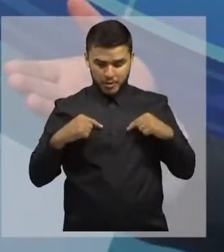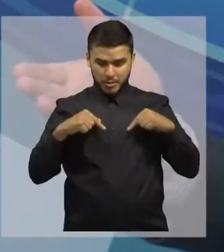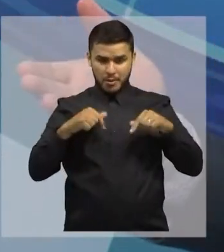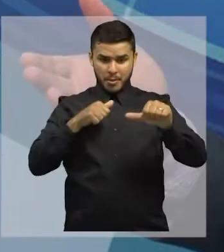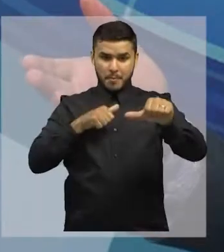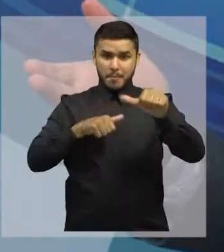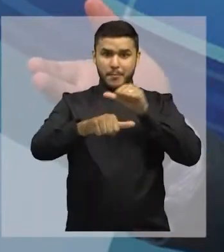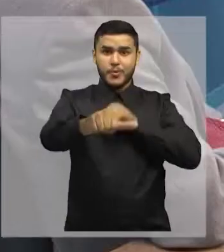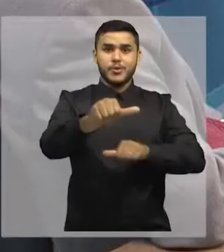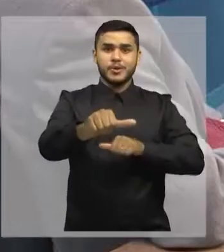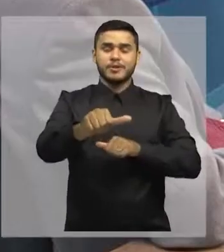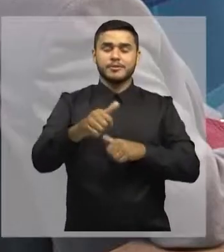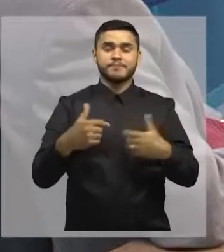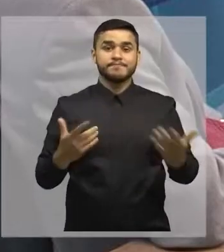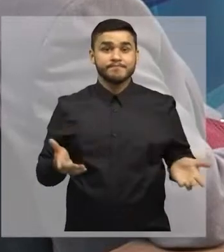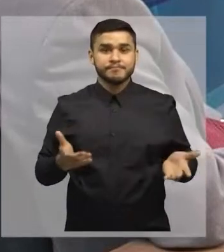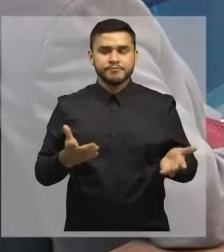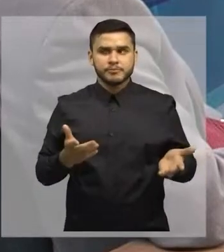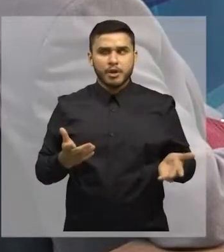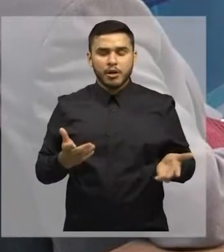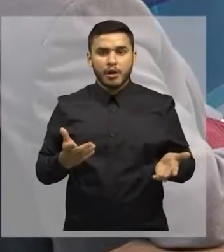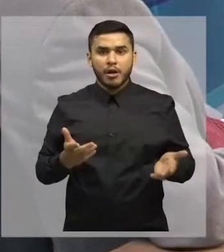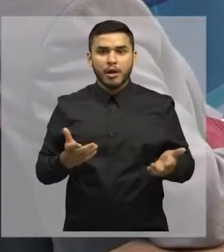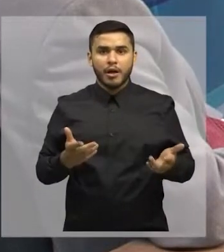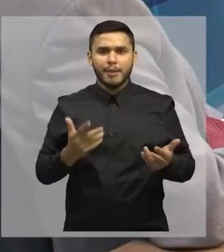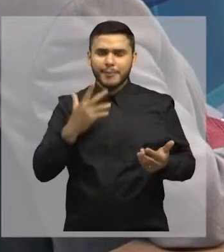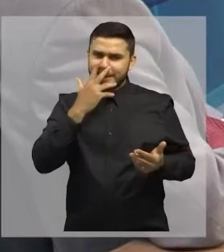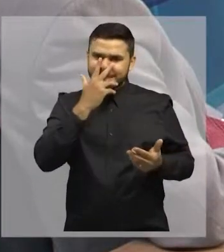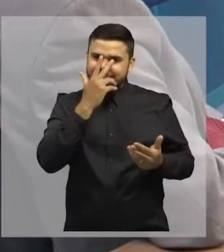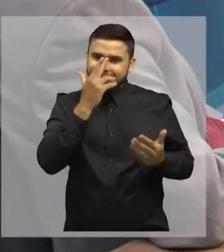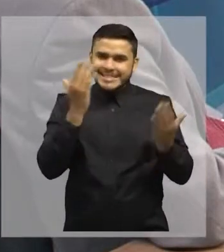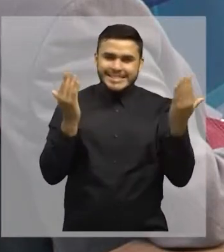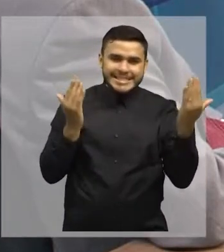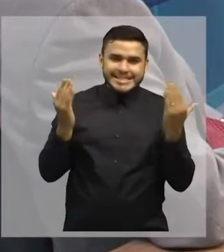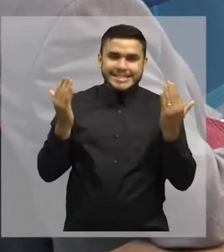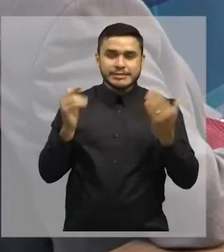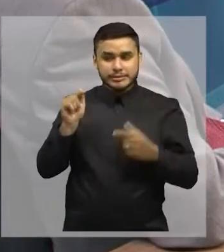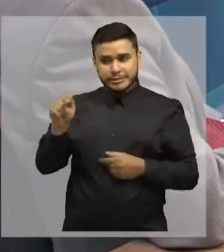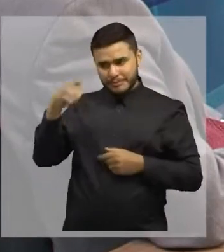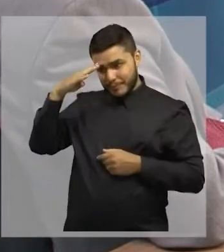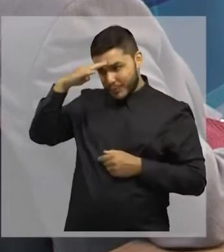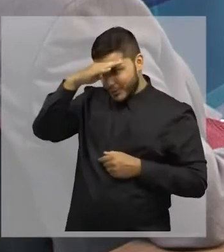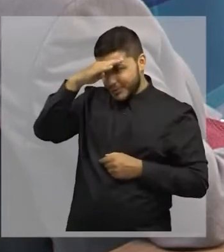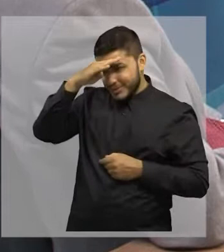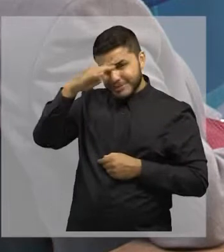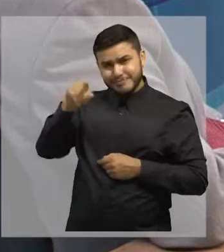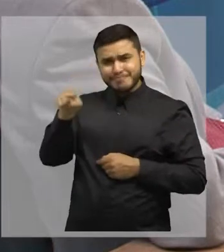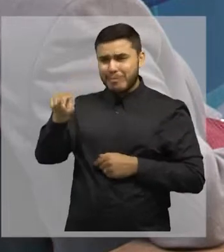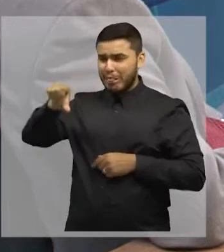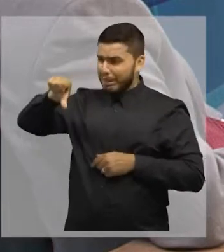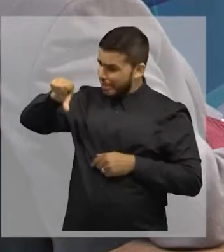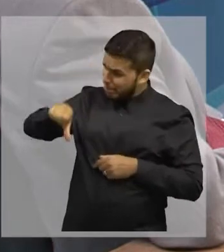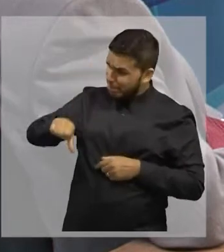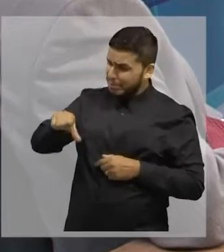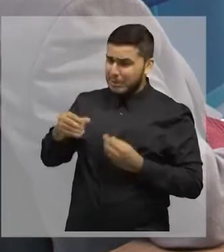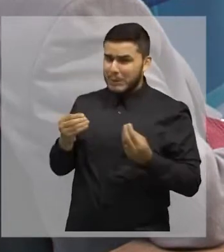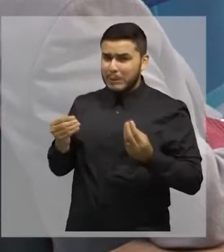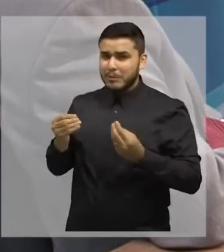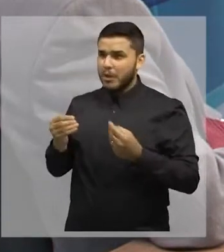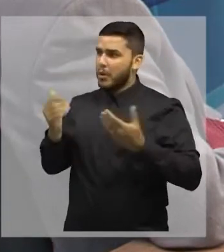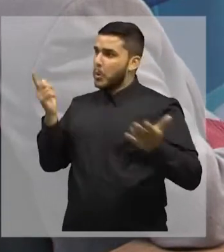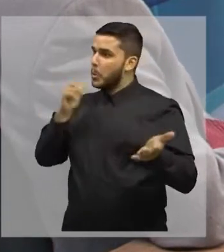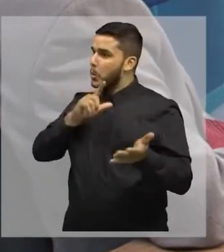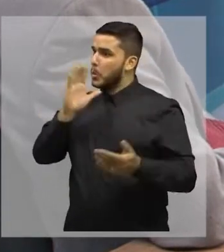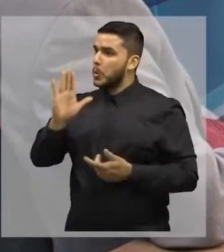muita expectativa de que fosse um governo que fosse capaz de ser um governo transformador, né? Bom, e não foi